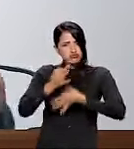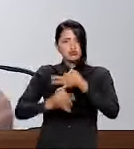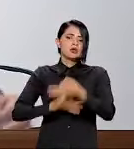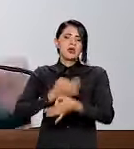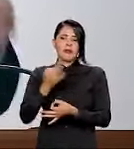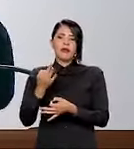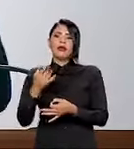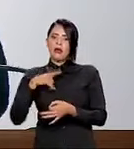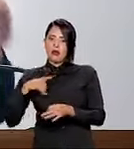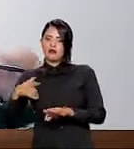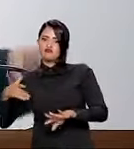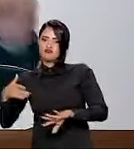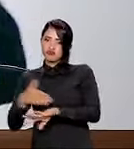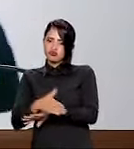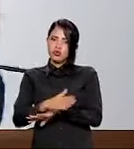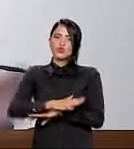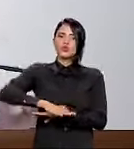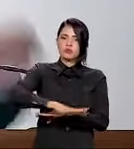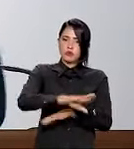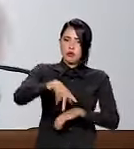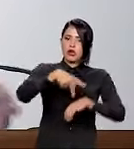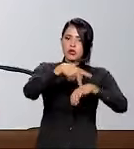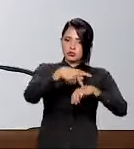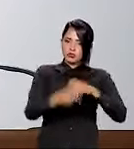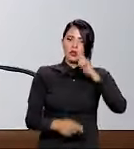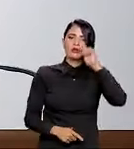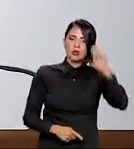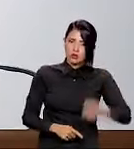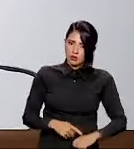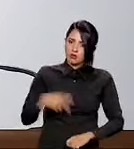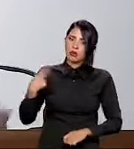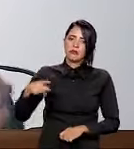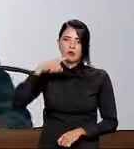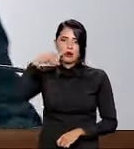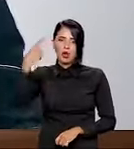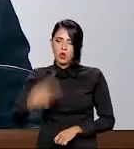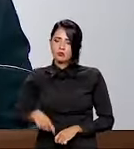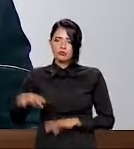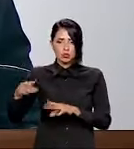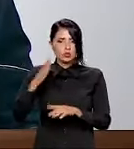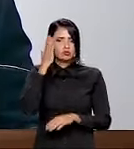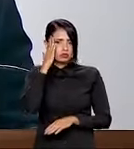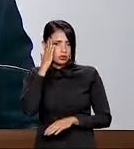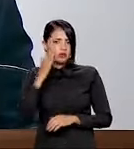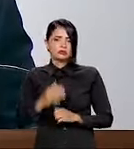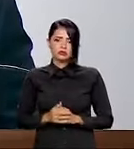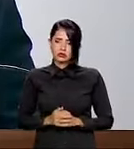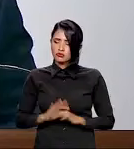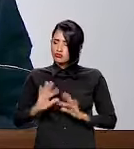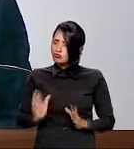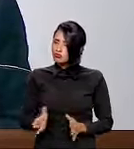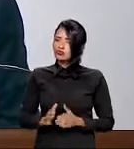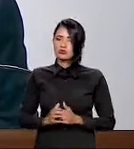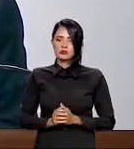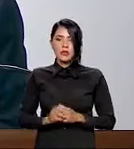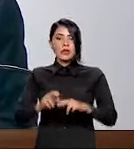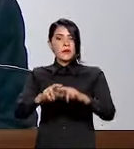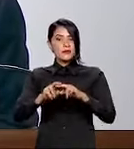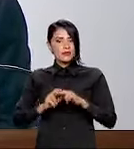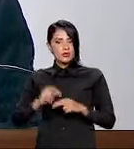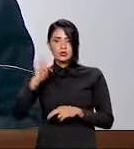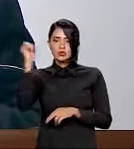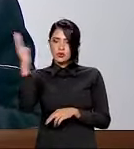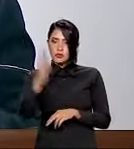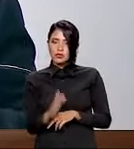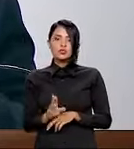à invasão do espaço territorial da Ucrânia pela Rússia. Todo mundo sabe. E por isso que o Brasil